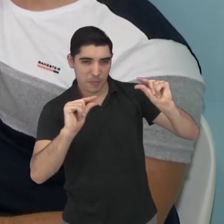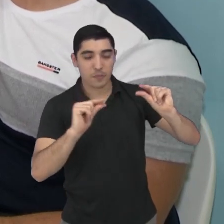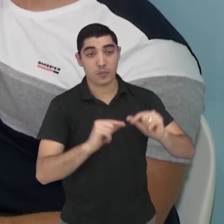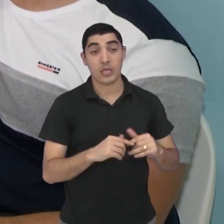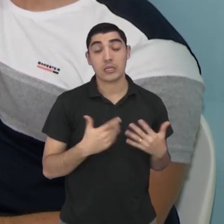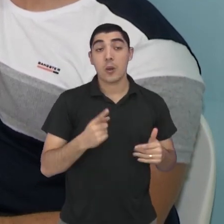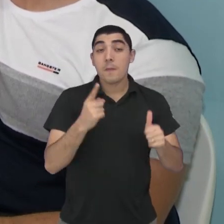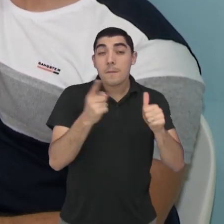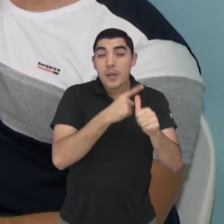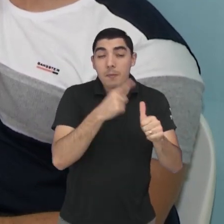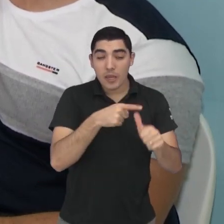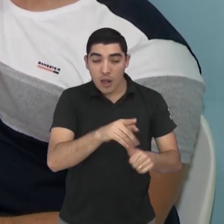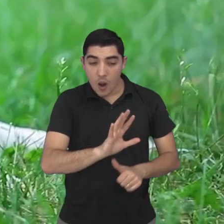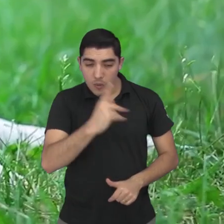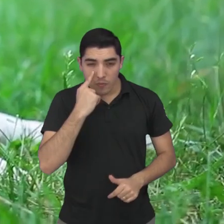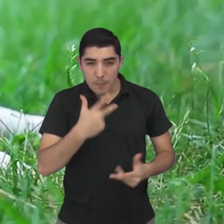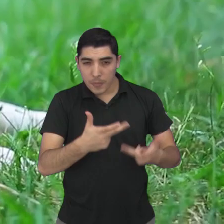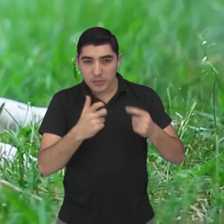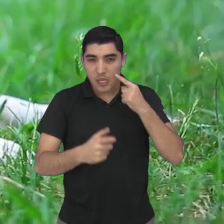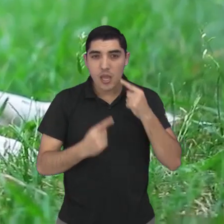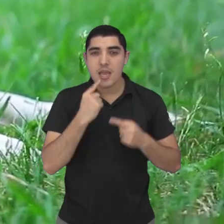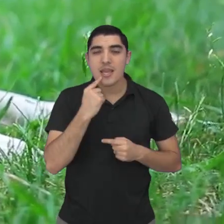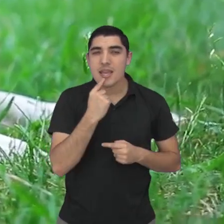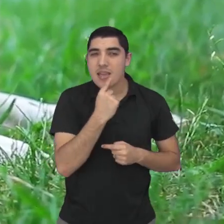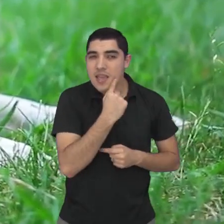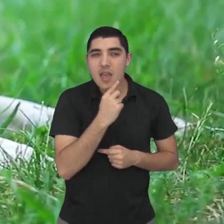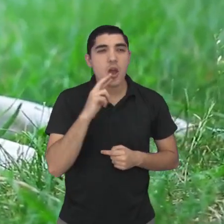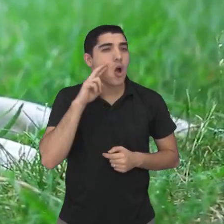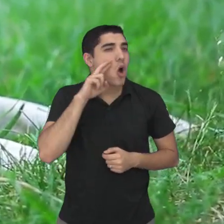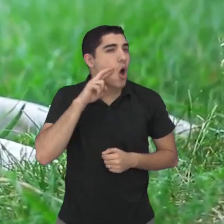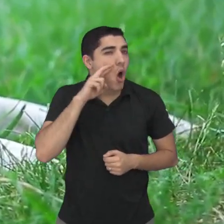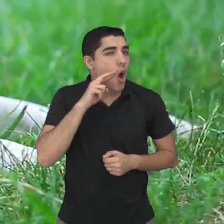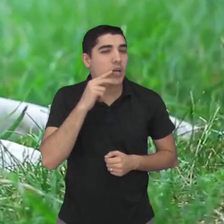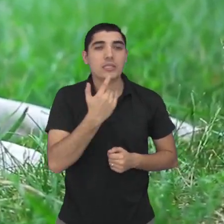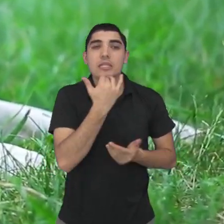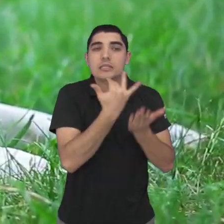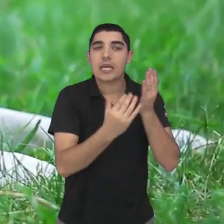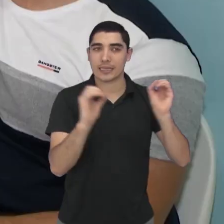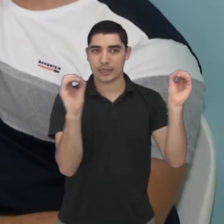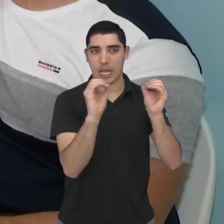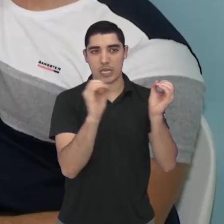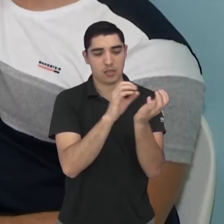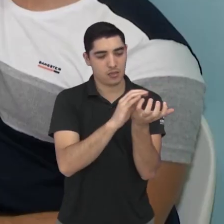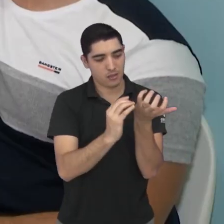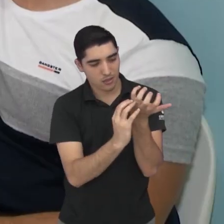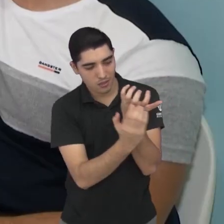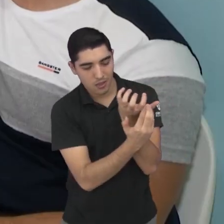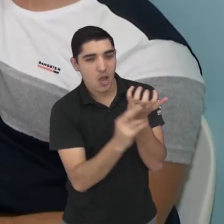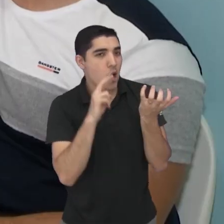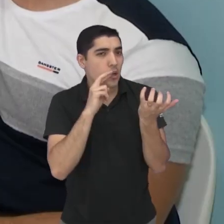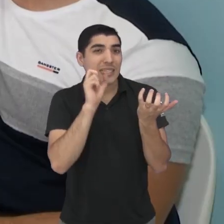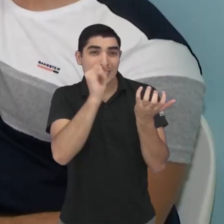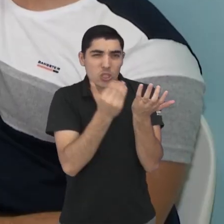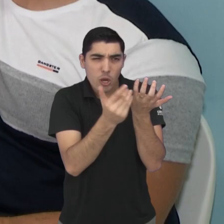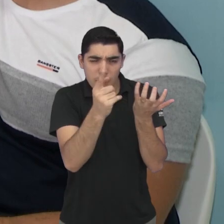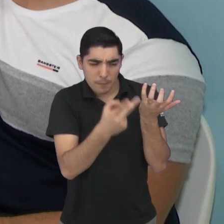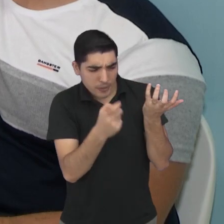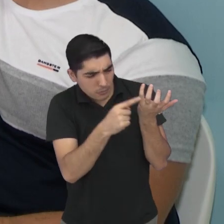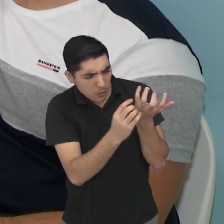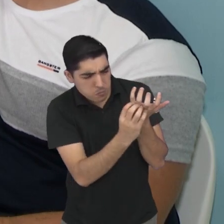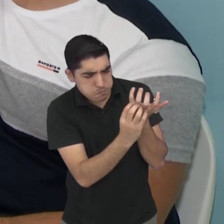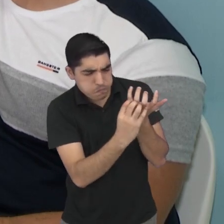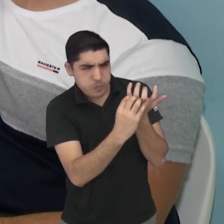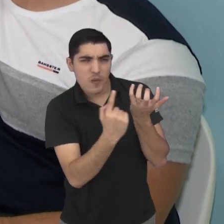gengiva saudável, ela é fininha, ela é cor-de-rosa e ela não sangra. Quando a gengiva começa a ficar inchadinha,